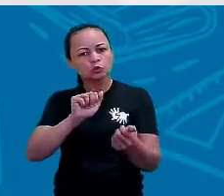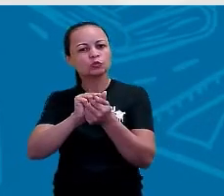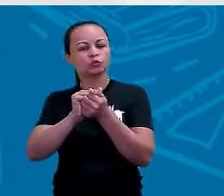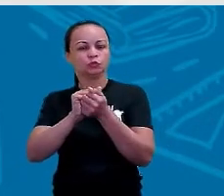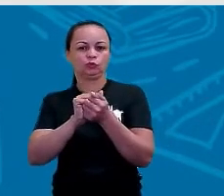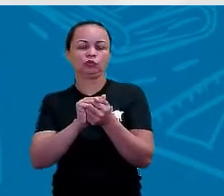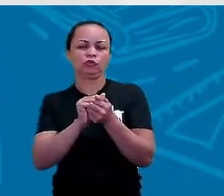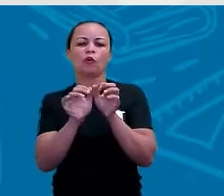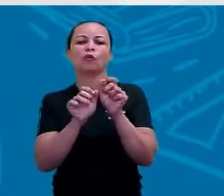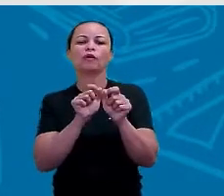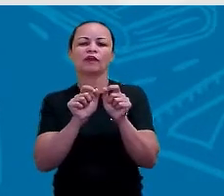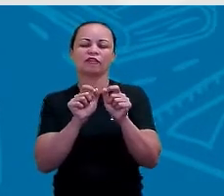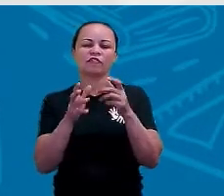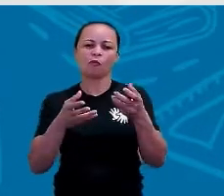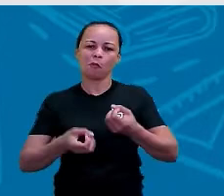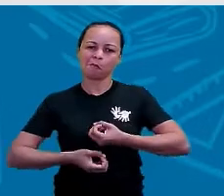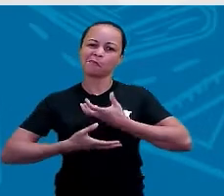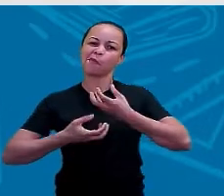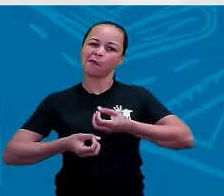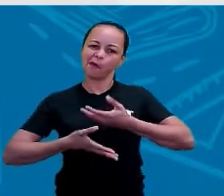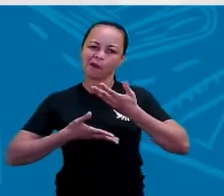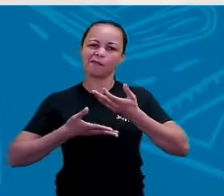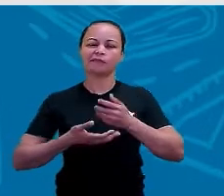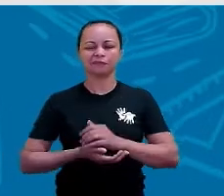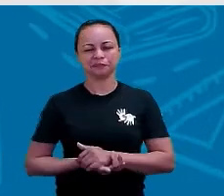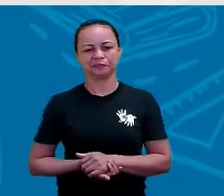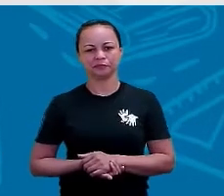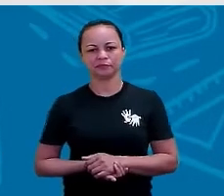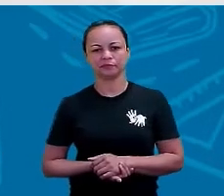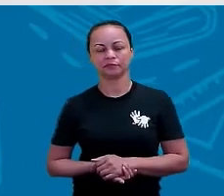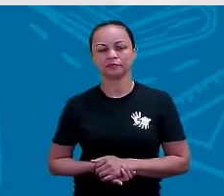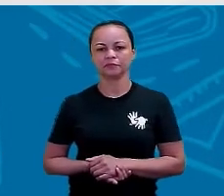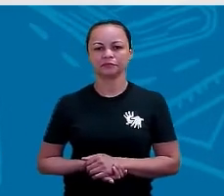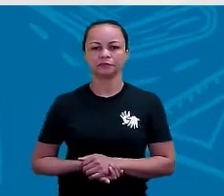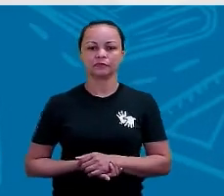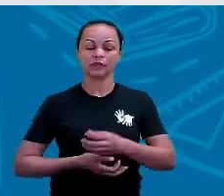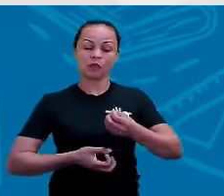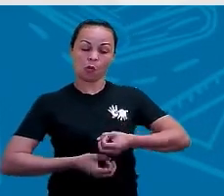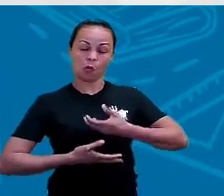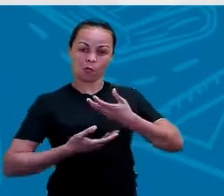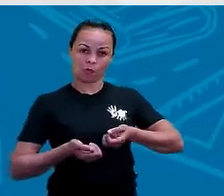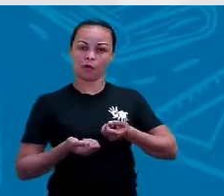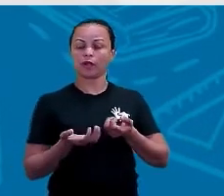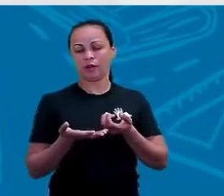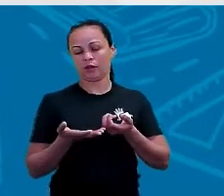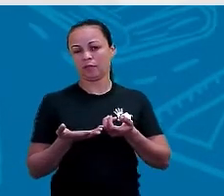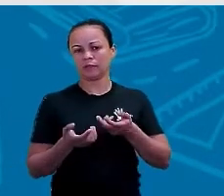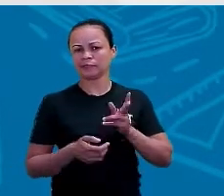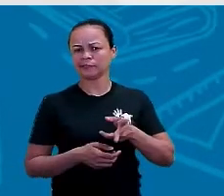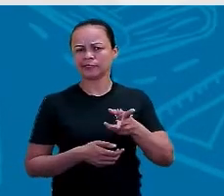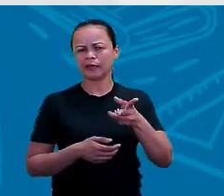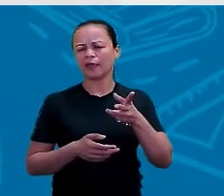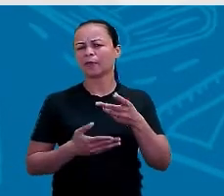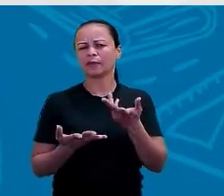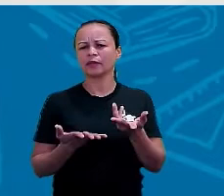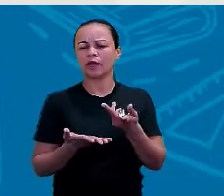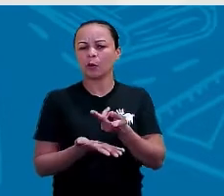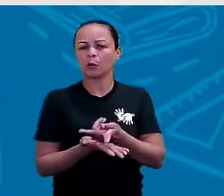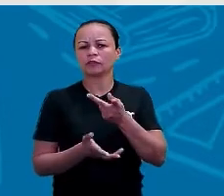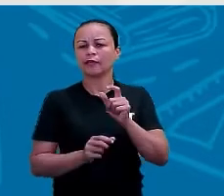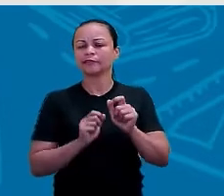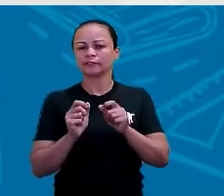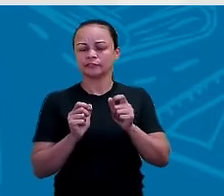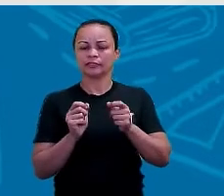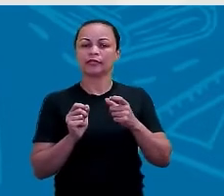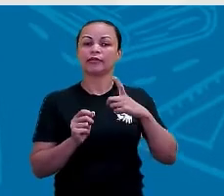juntos formam o poema. O poema, na maioria das vezes, eles vêm